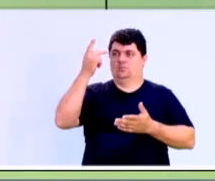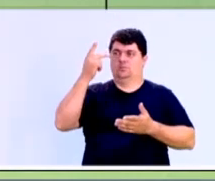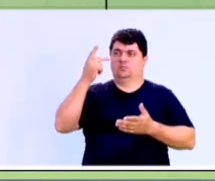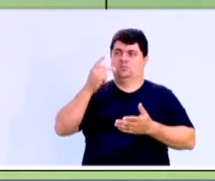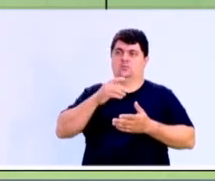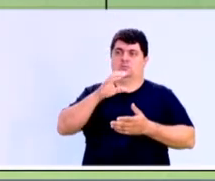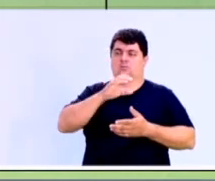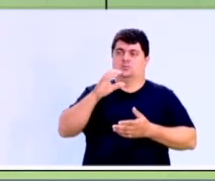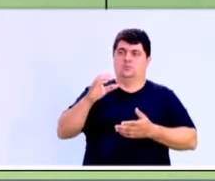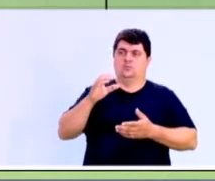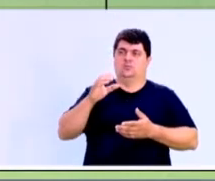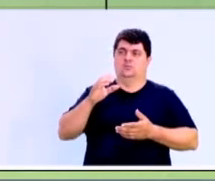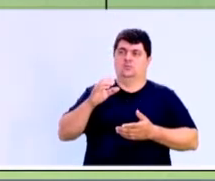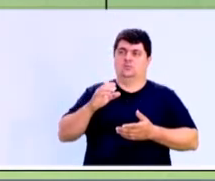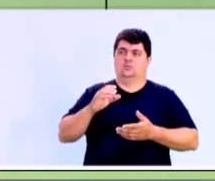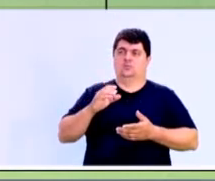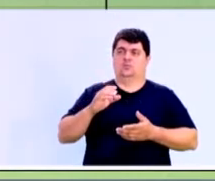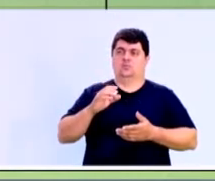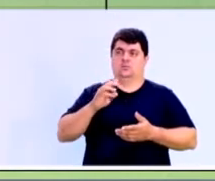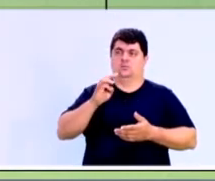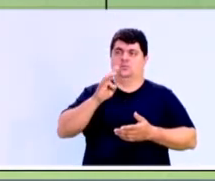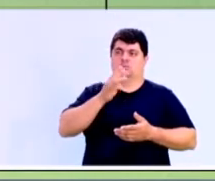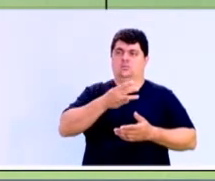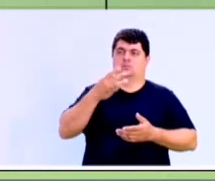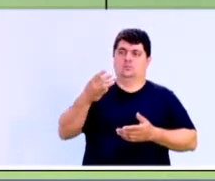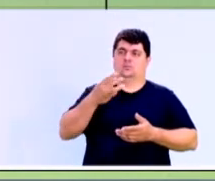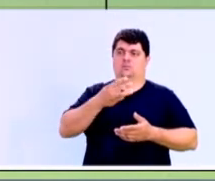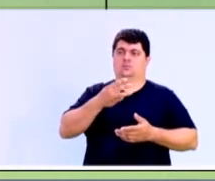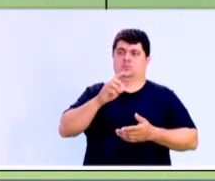ciclo de caixa, nesse caso aqui, é